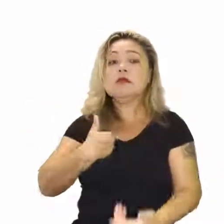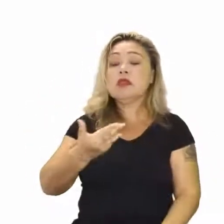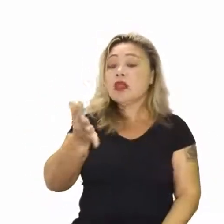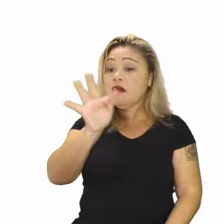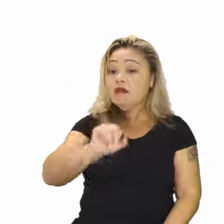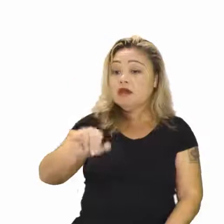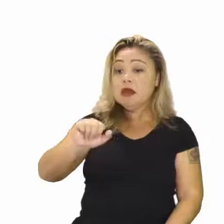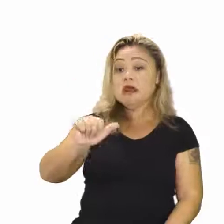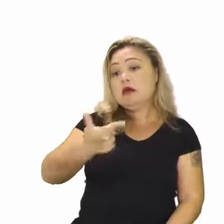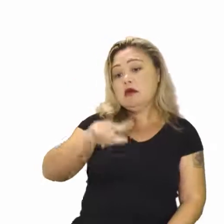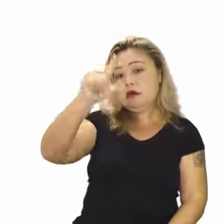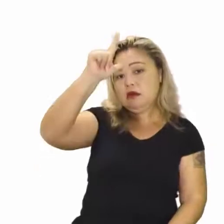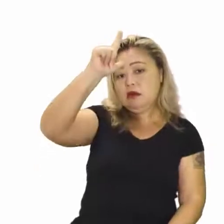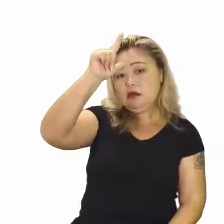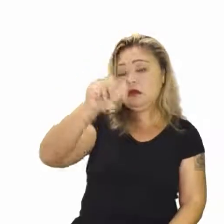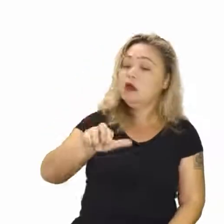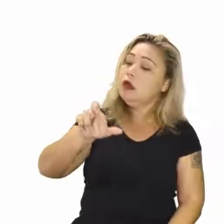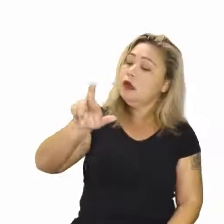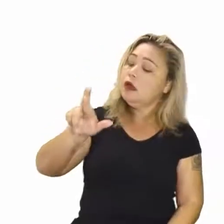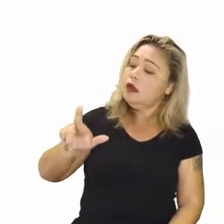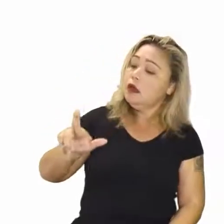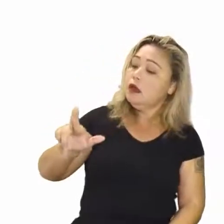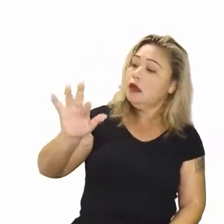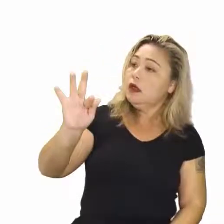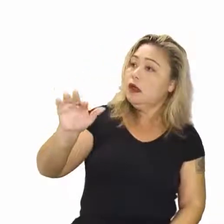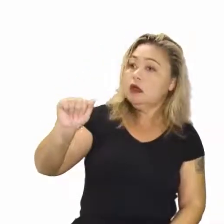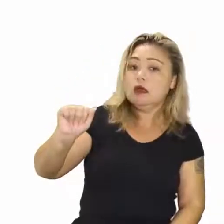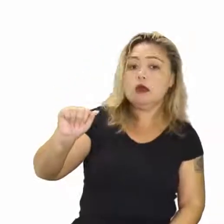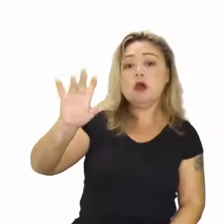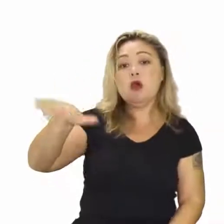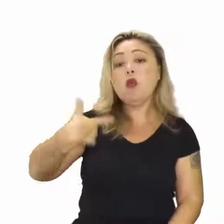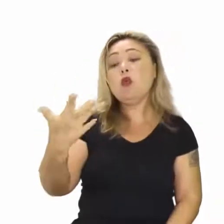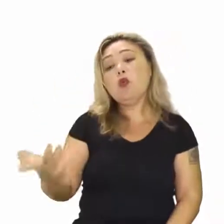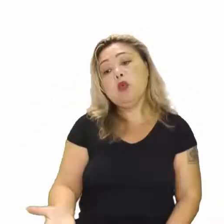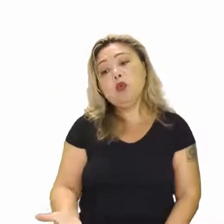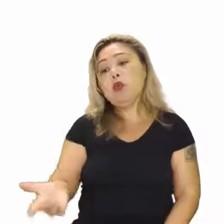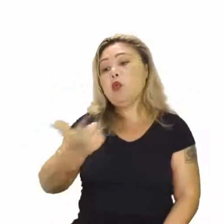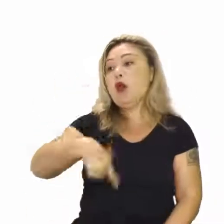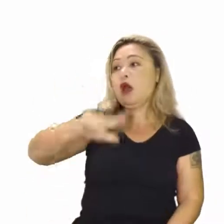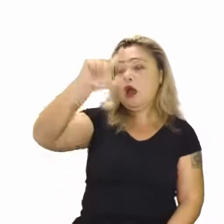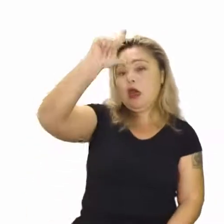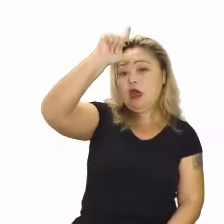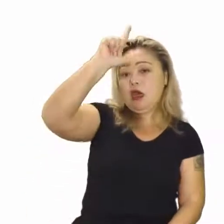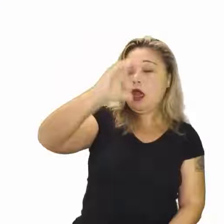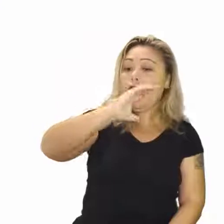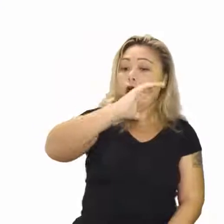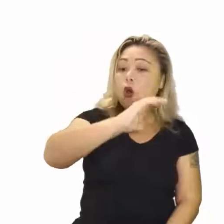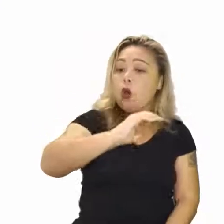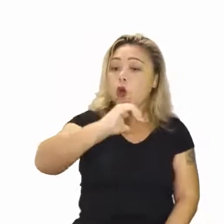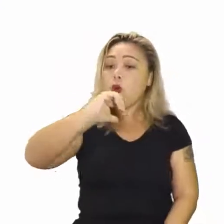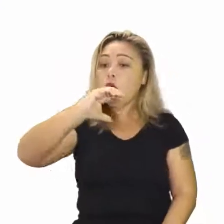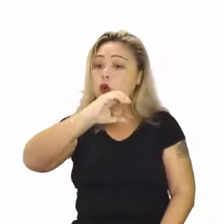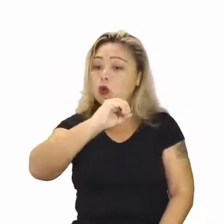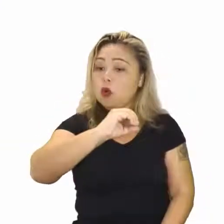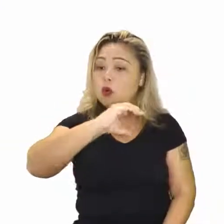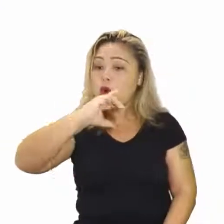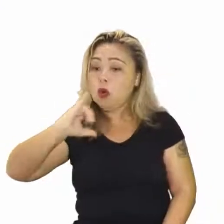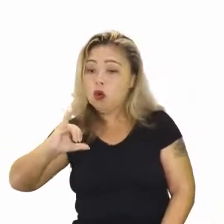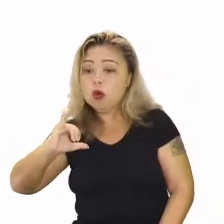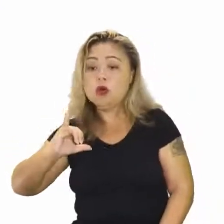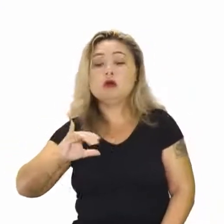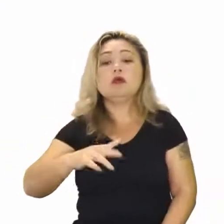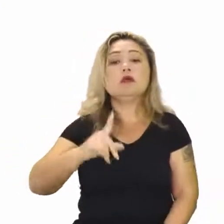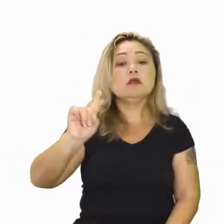Alemã, RFA, ou Alemanha Ocidental, com a capital em